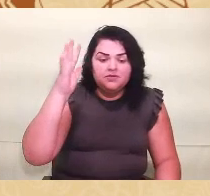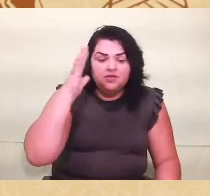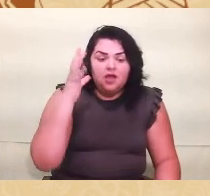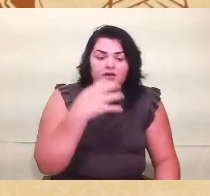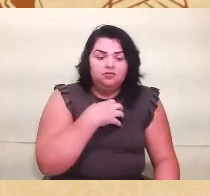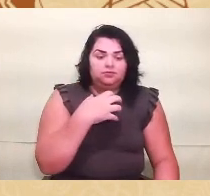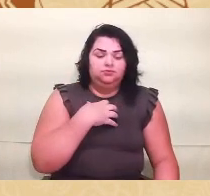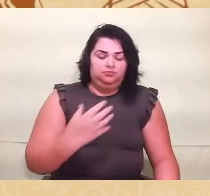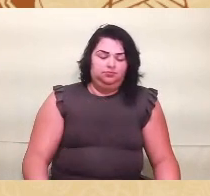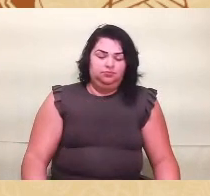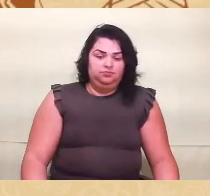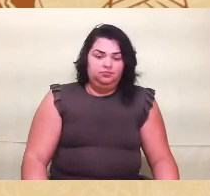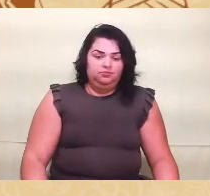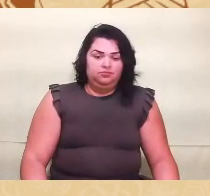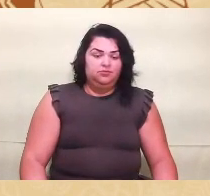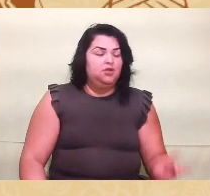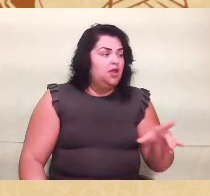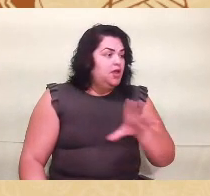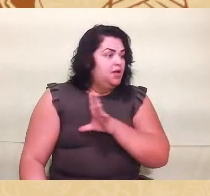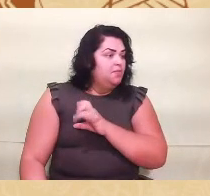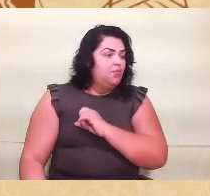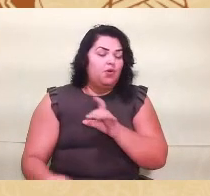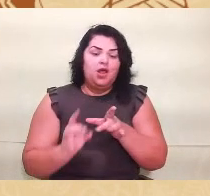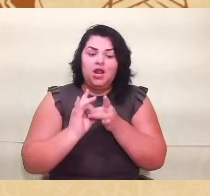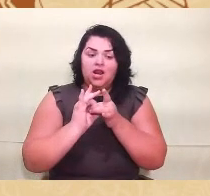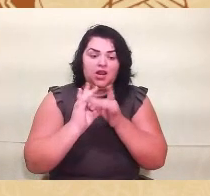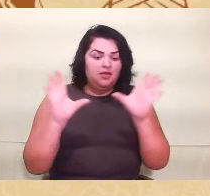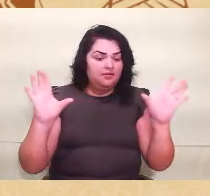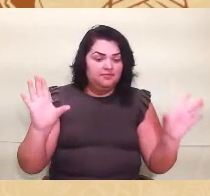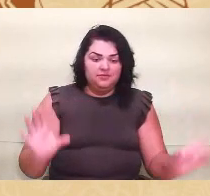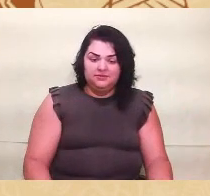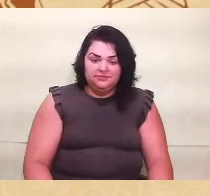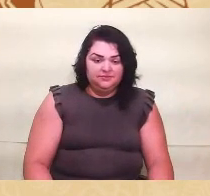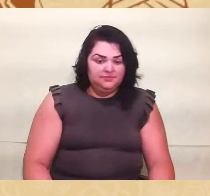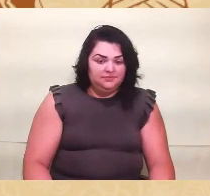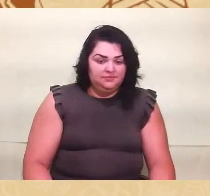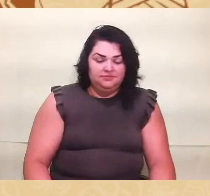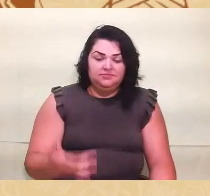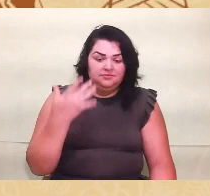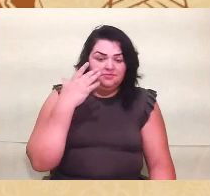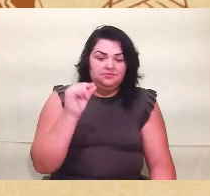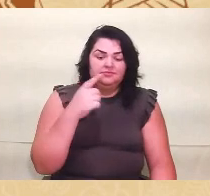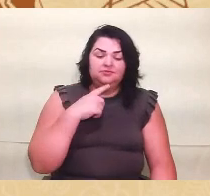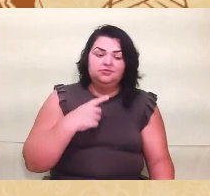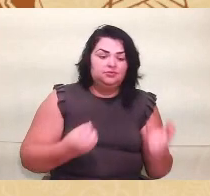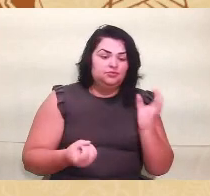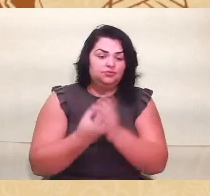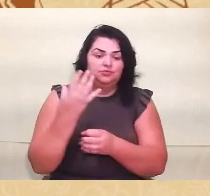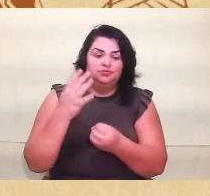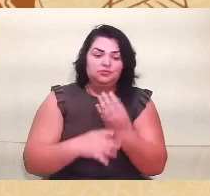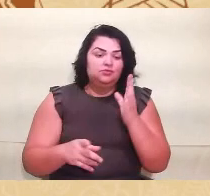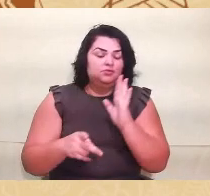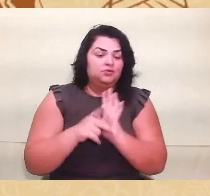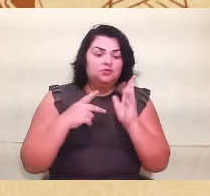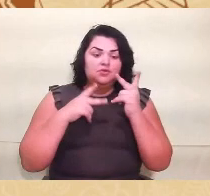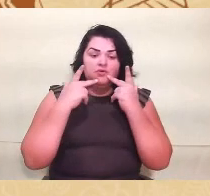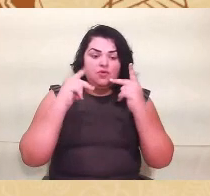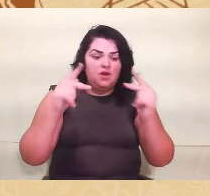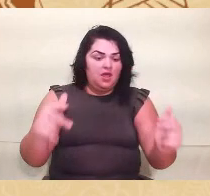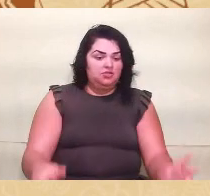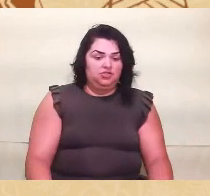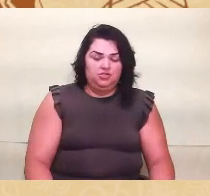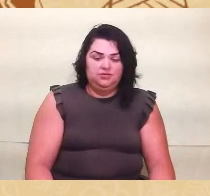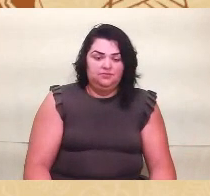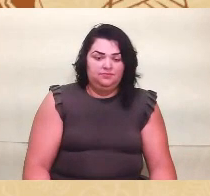Nosso amor era livre, sem sabermos o que é poligamia ou pura amorosidade.